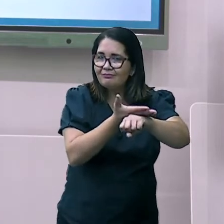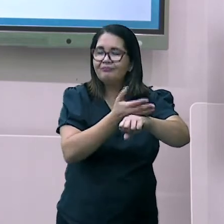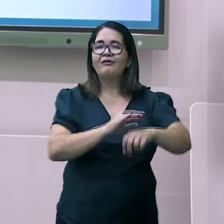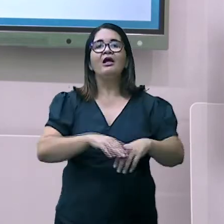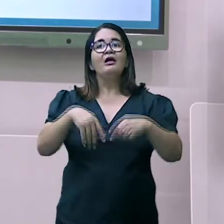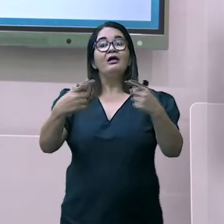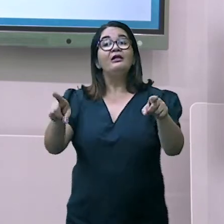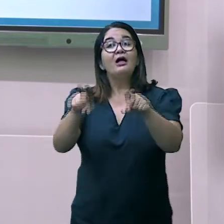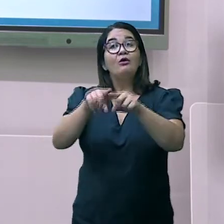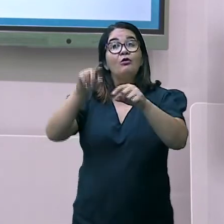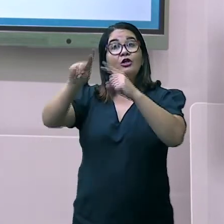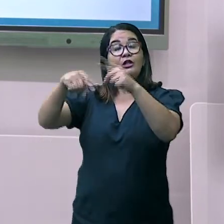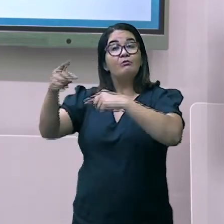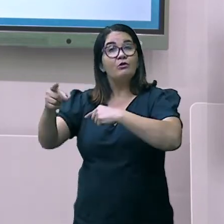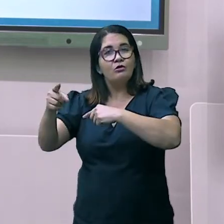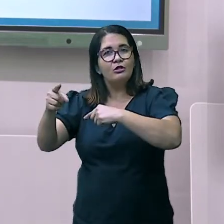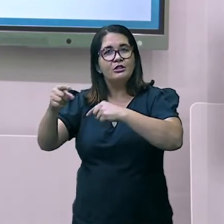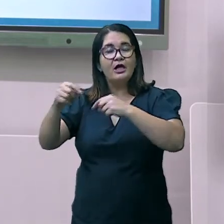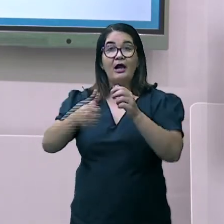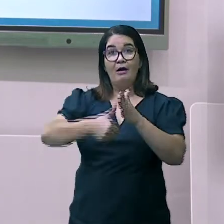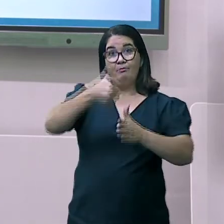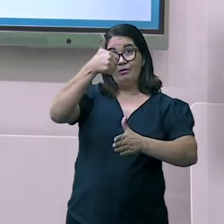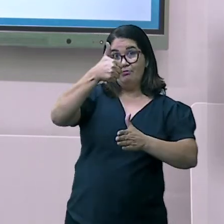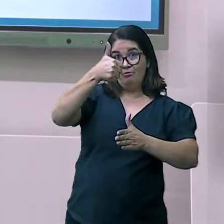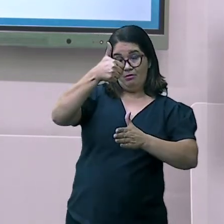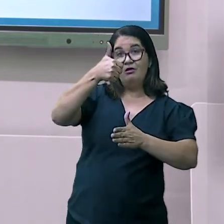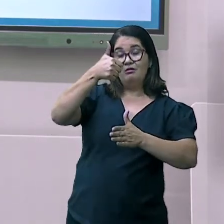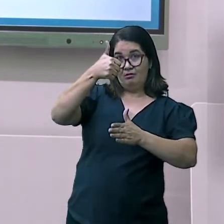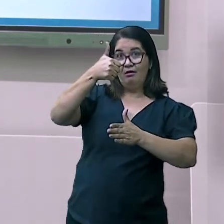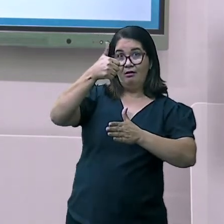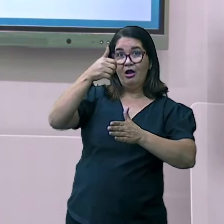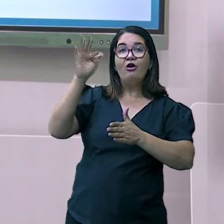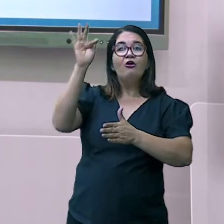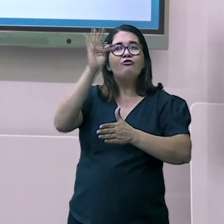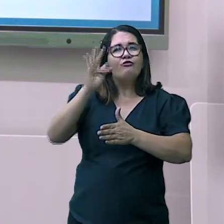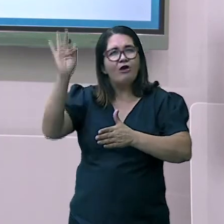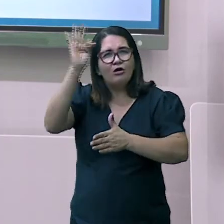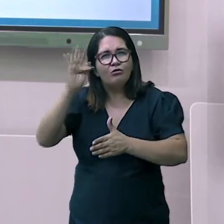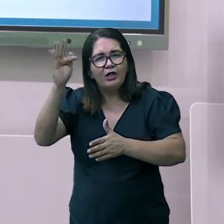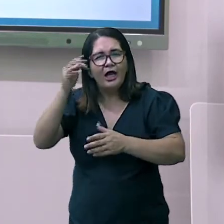primeira faculdade de medicina no Brasil surgiu no ano de